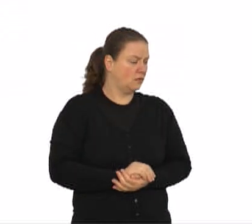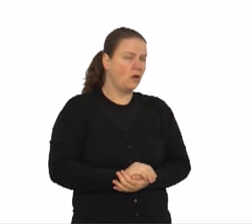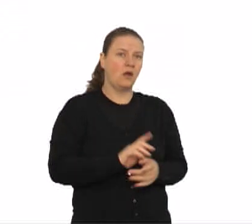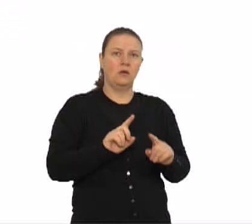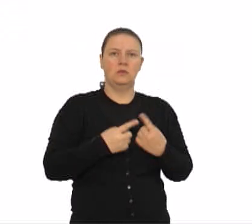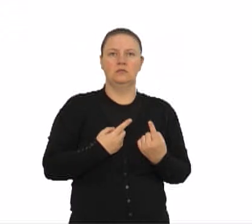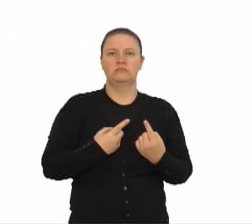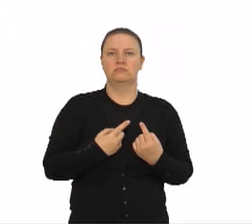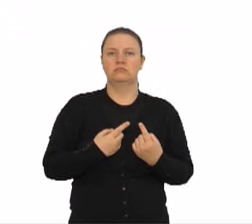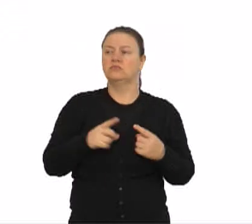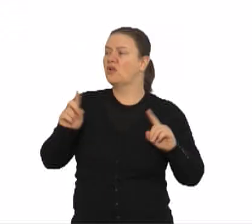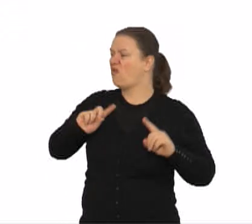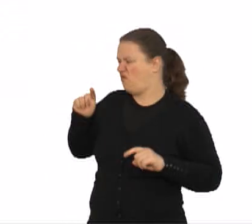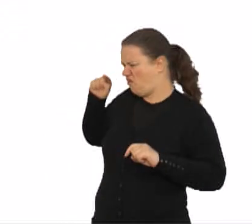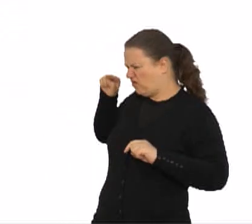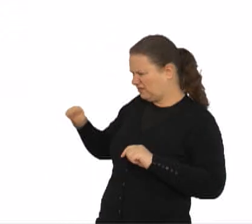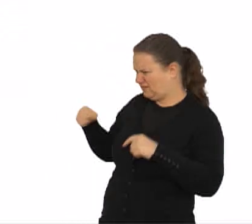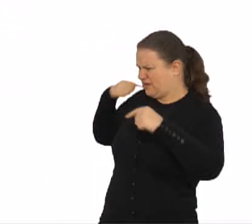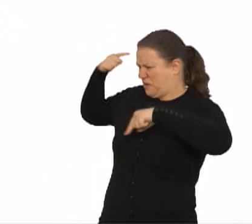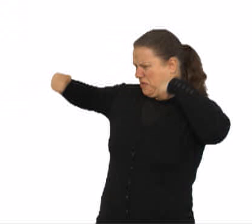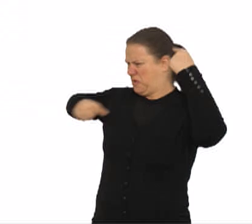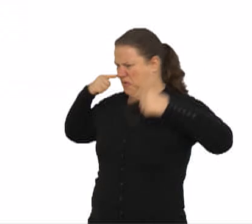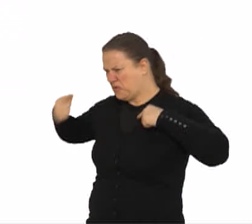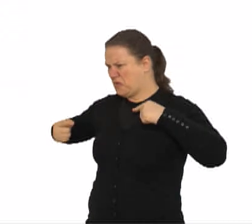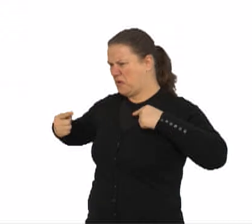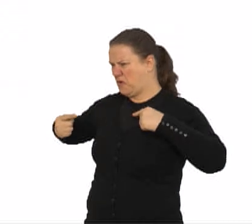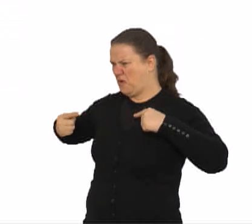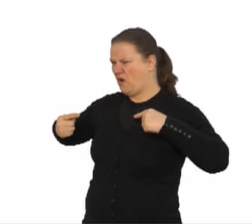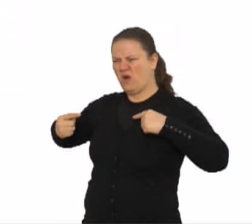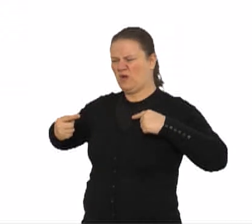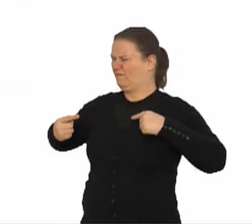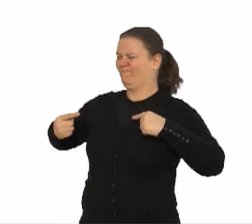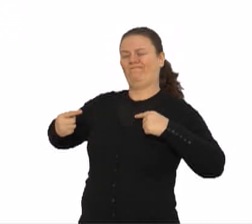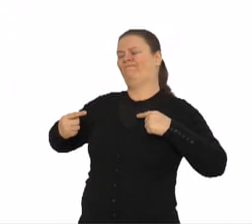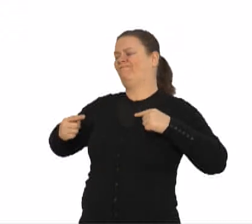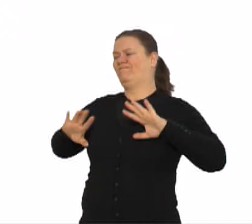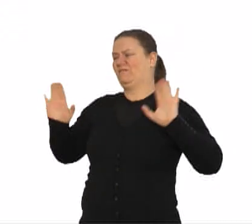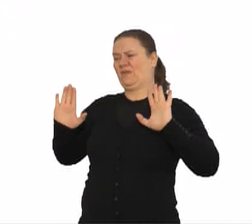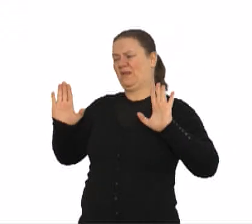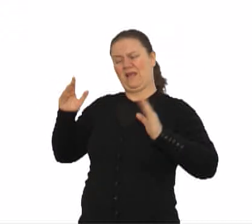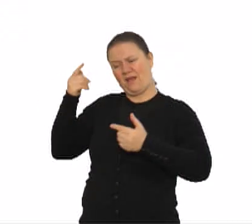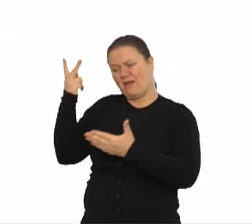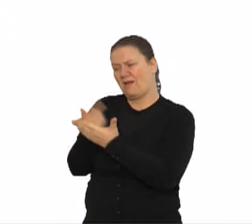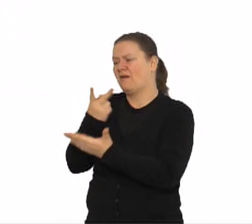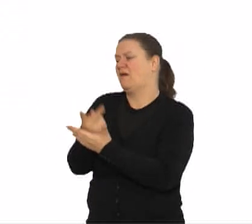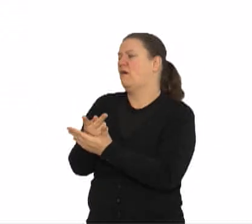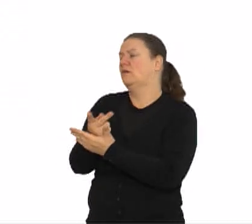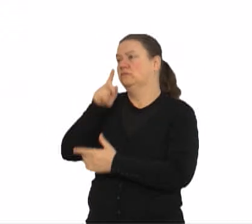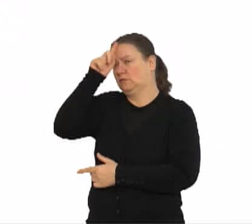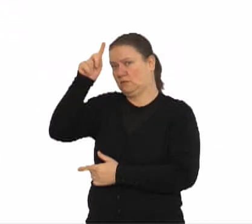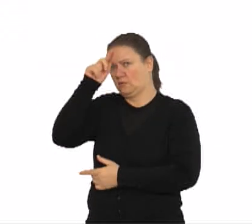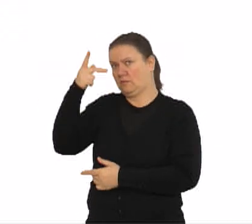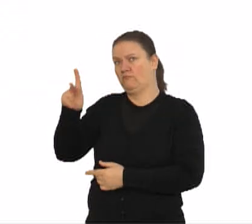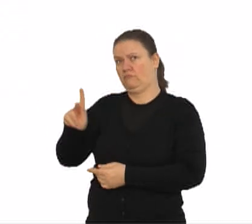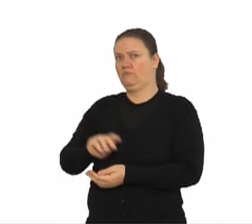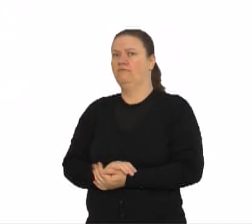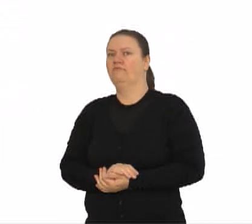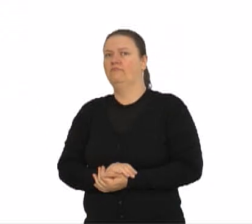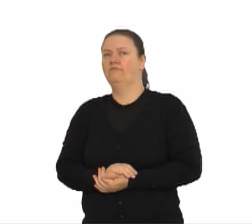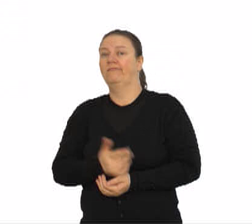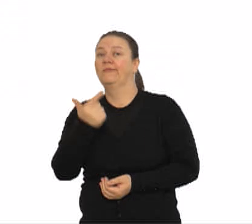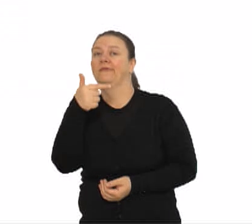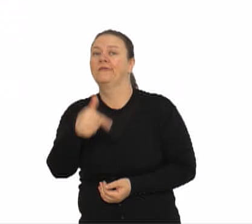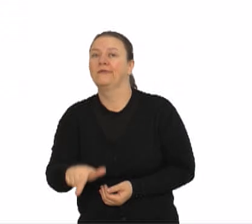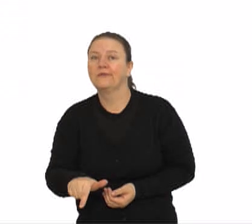eles insistem, não, você é um louco, está totalmente equivocado. E mais uma vez